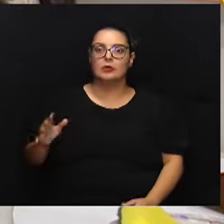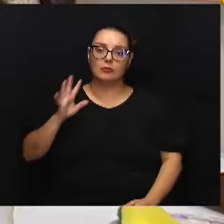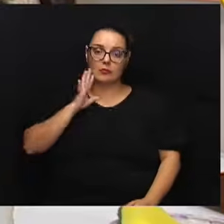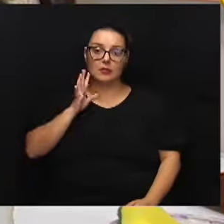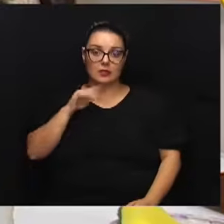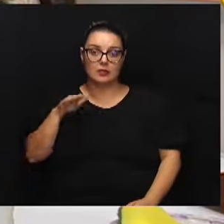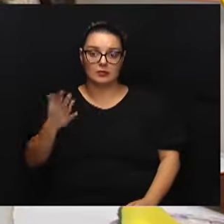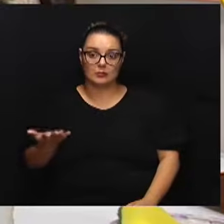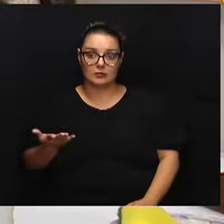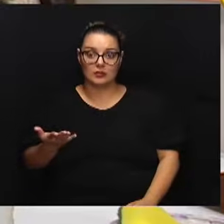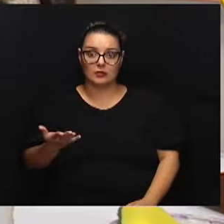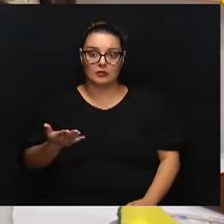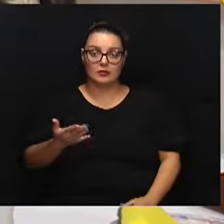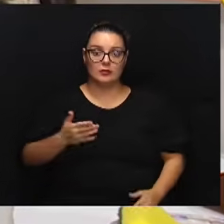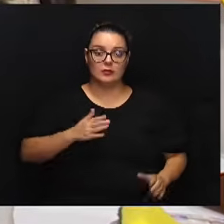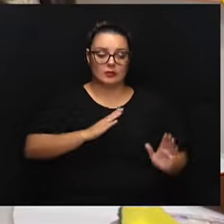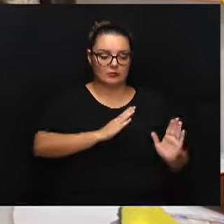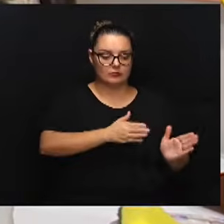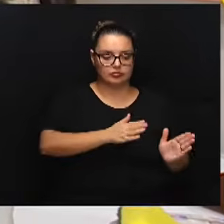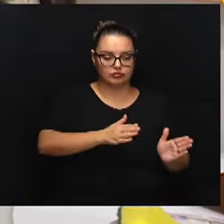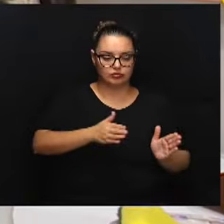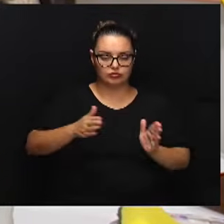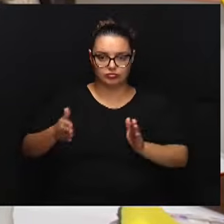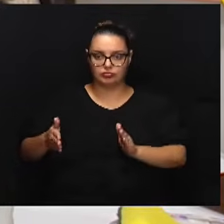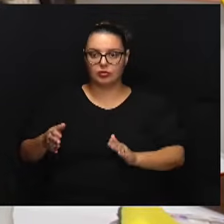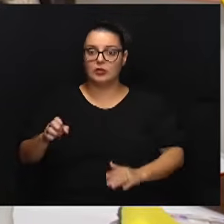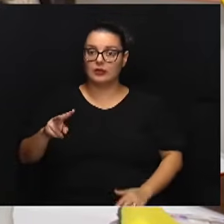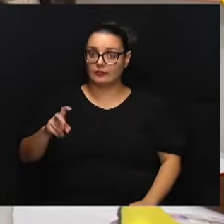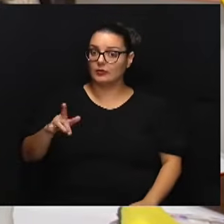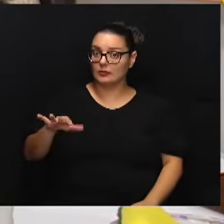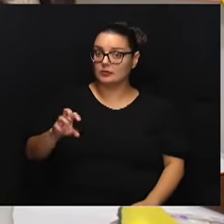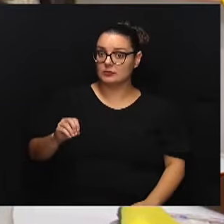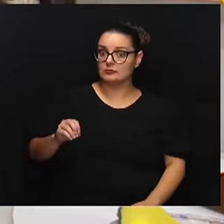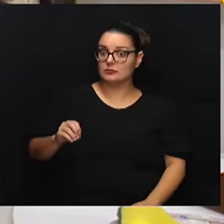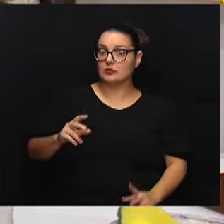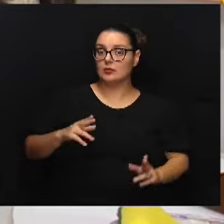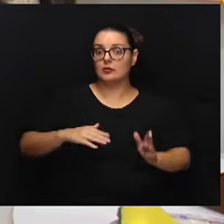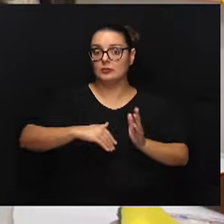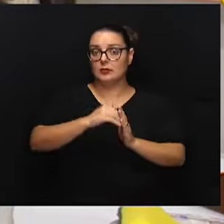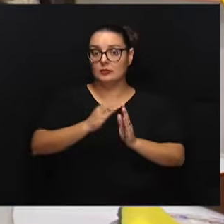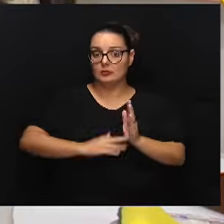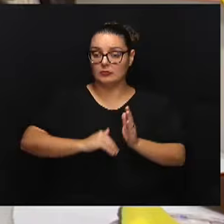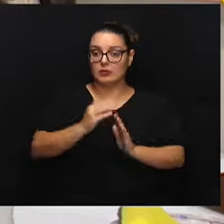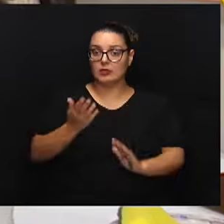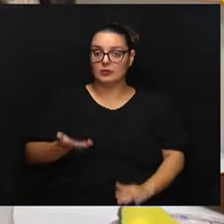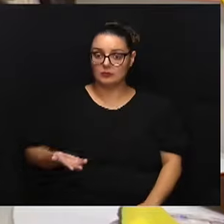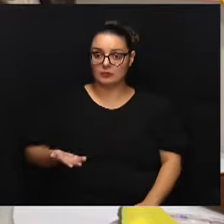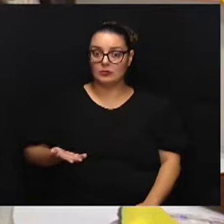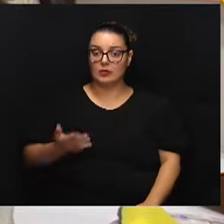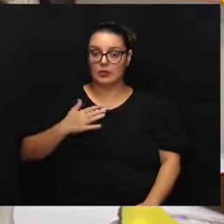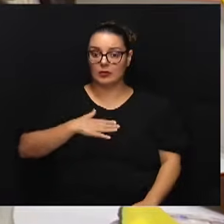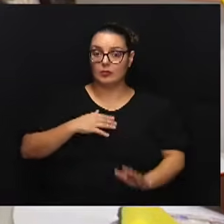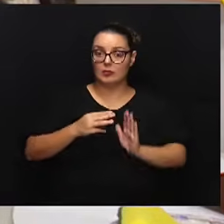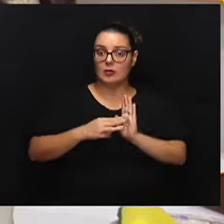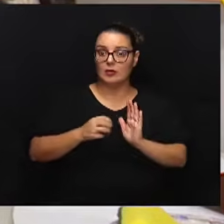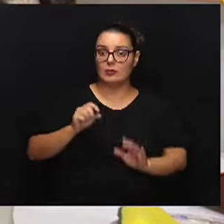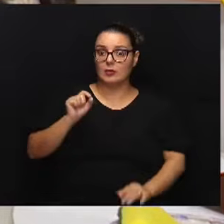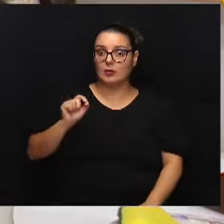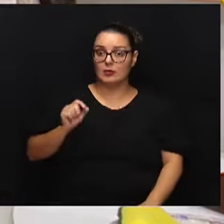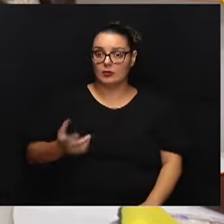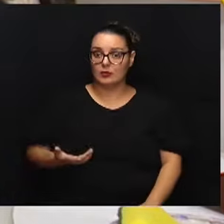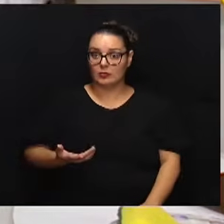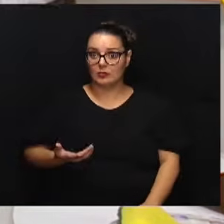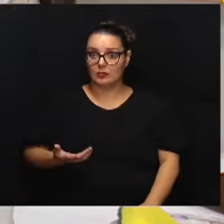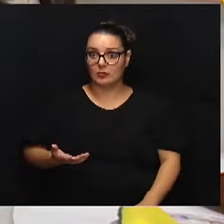você ver o seu passo de evolução, nesse caso, na pintura. Então, a minha metodologia seria o quê? Antes